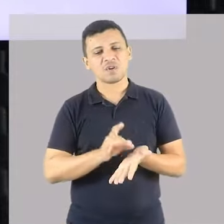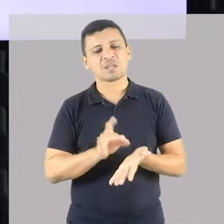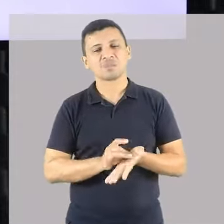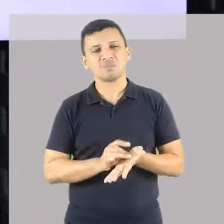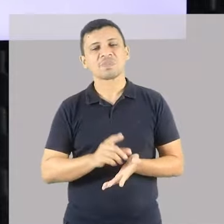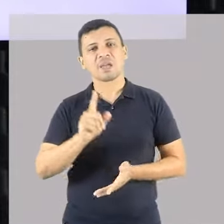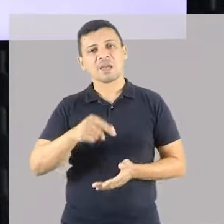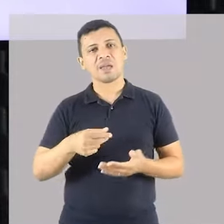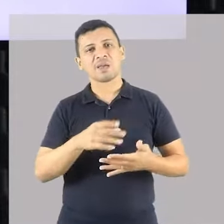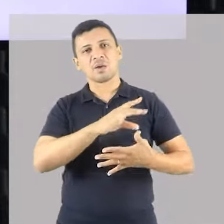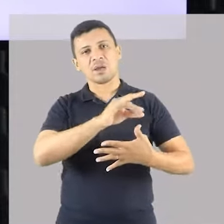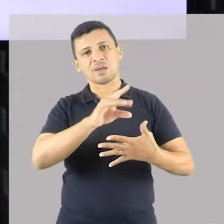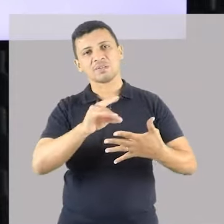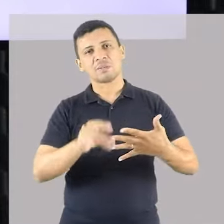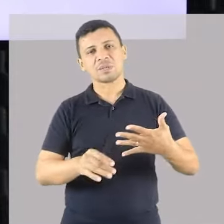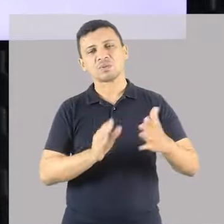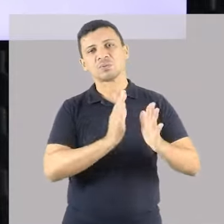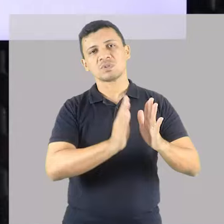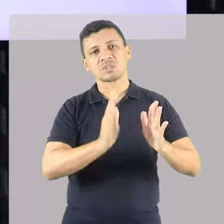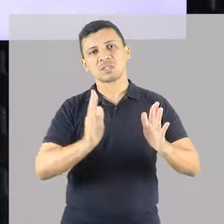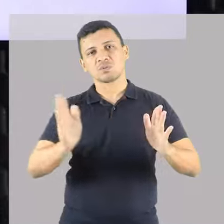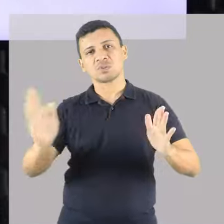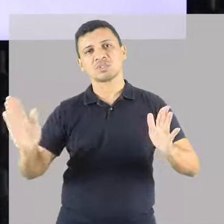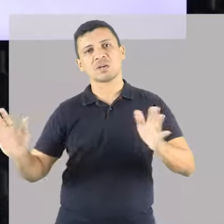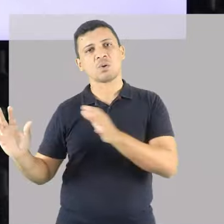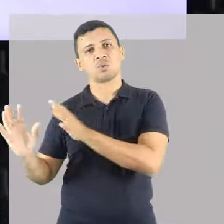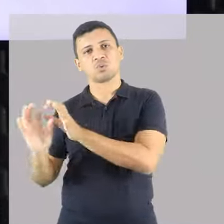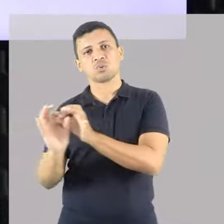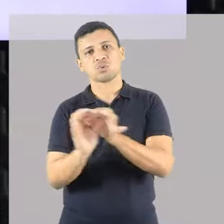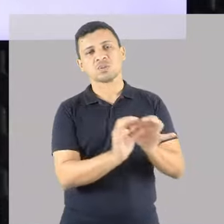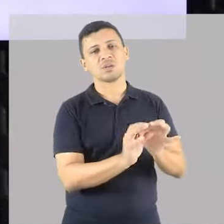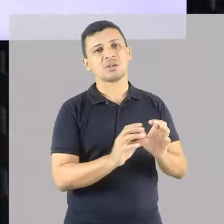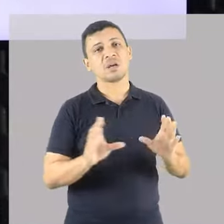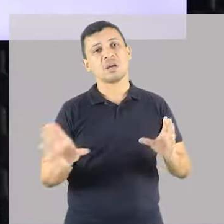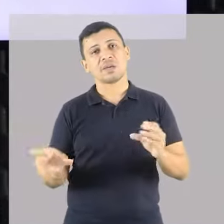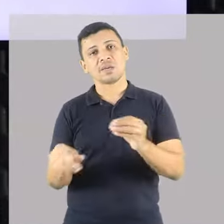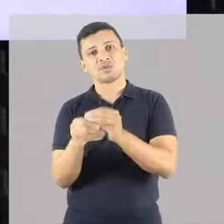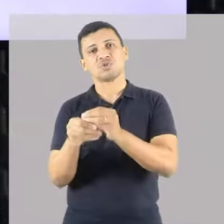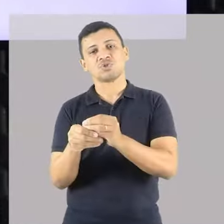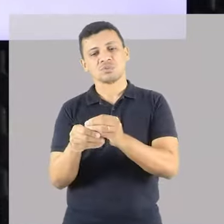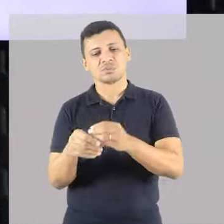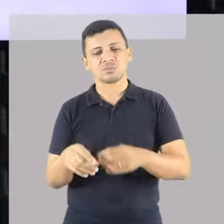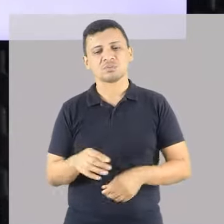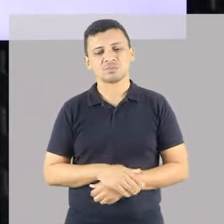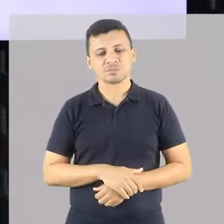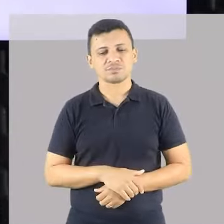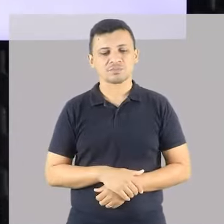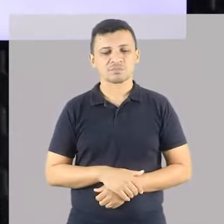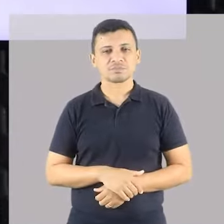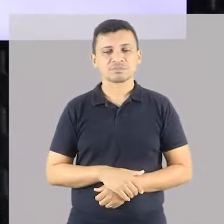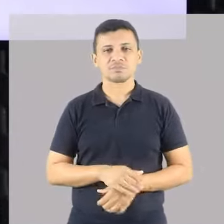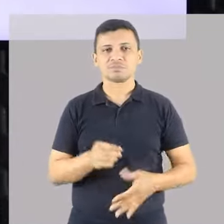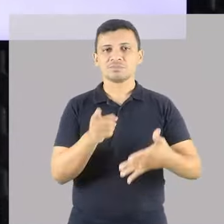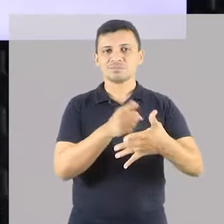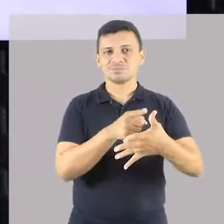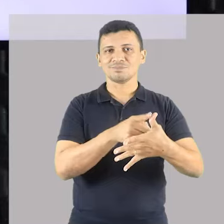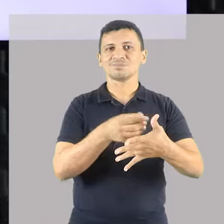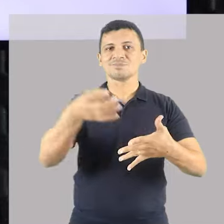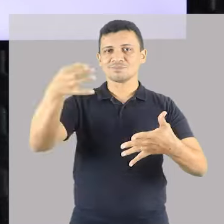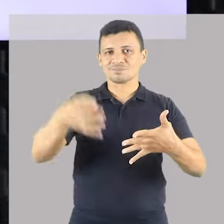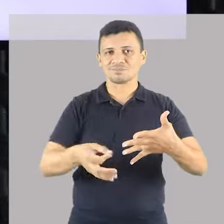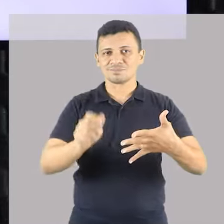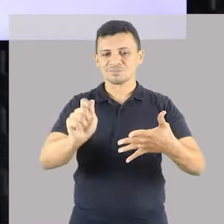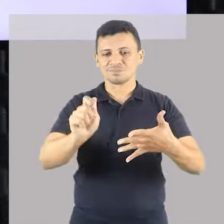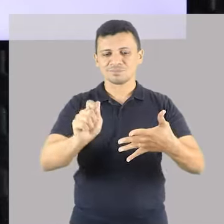elemento de coesão sequencial ele aí no caso tem um valor aditivo ele acrescenta tá opção correta já é letra